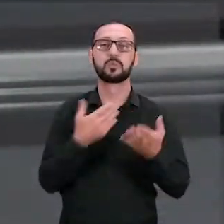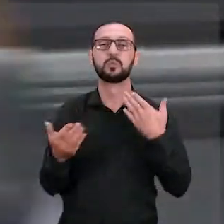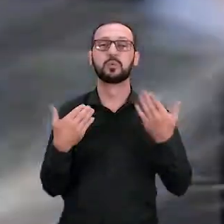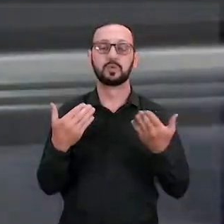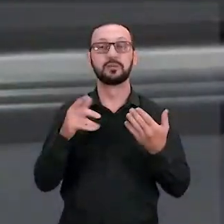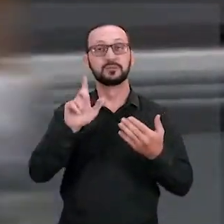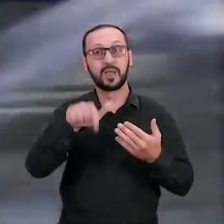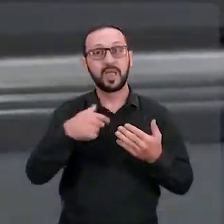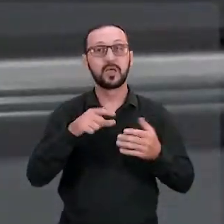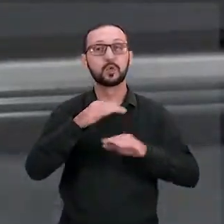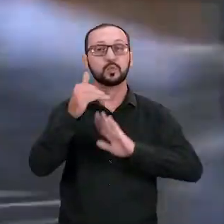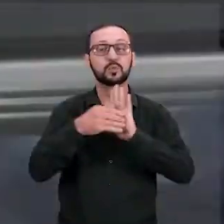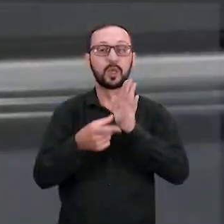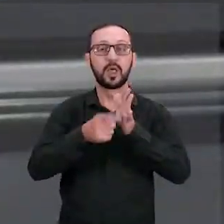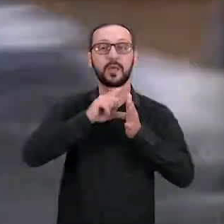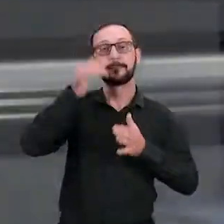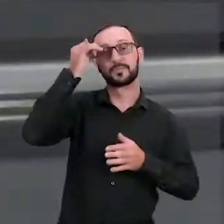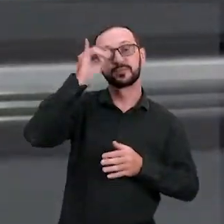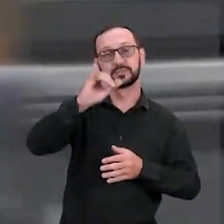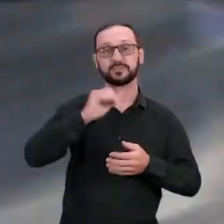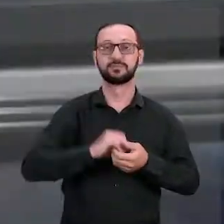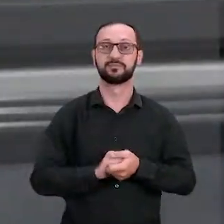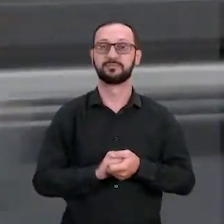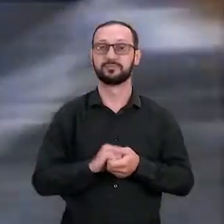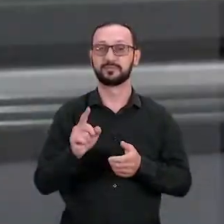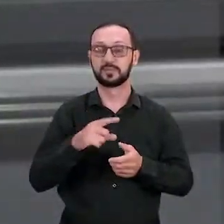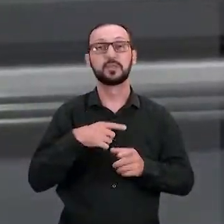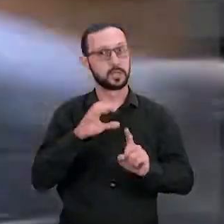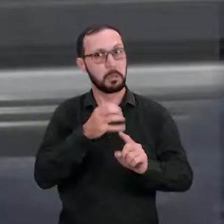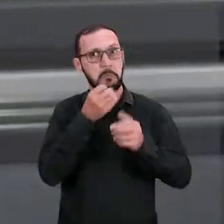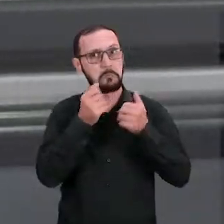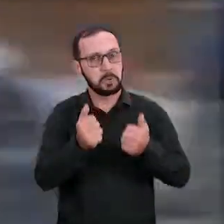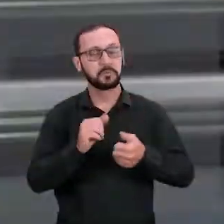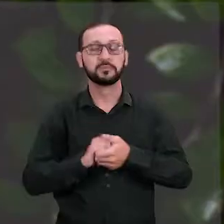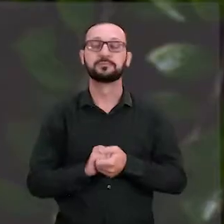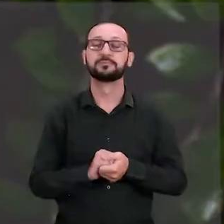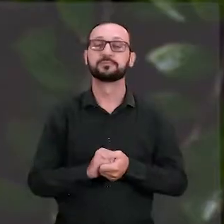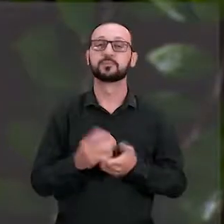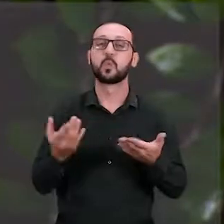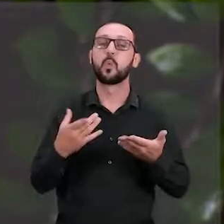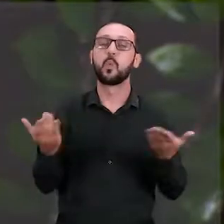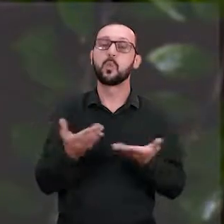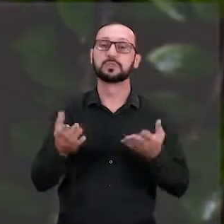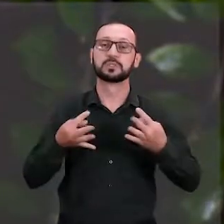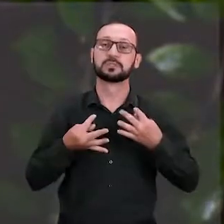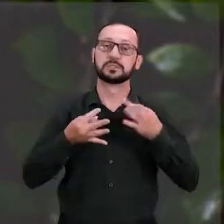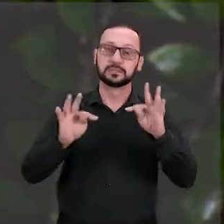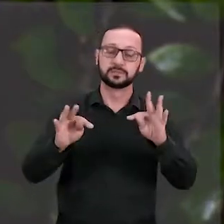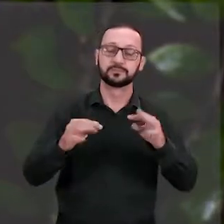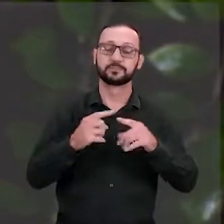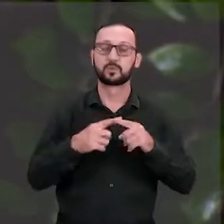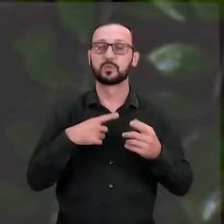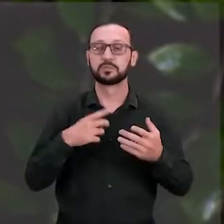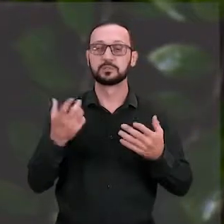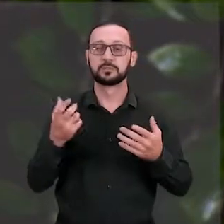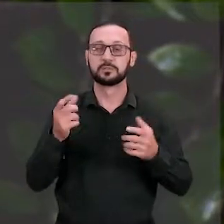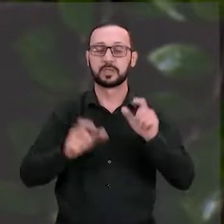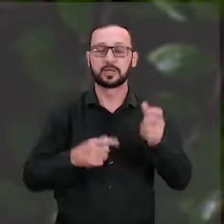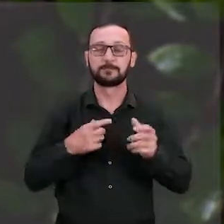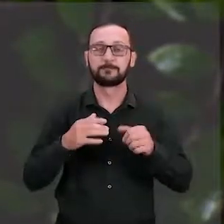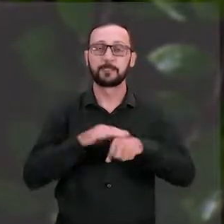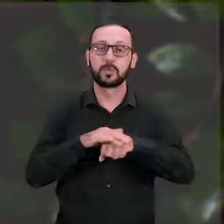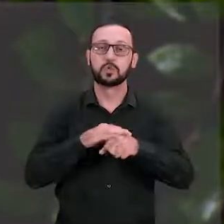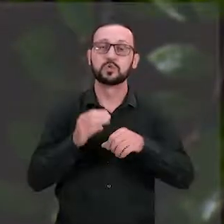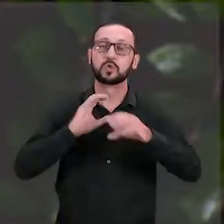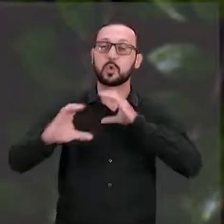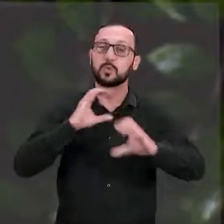amigos, tudo isso são medidas preventivas que dão resultado. Doutor, as novas tecnologias, né? Hoje as pessoas ficam muito